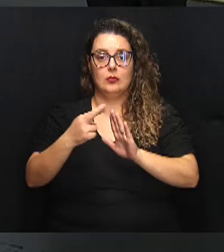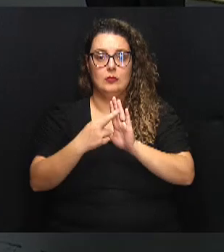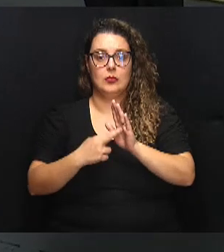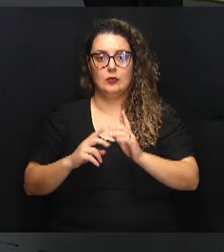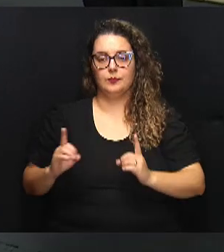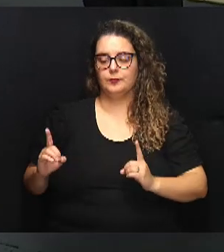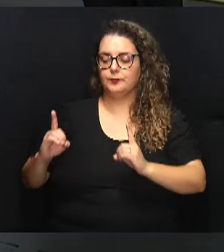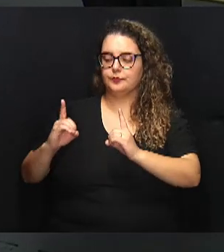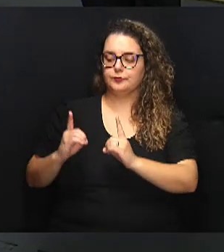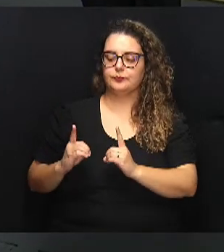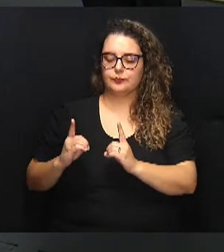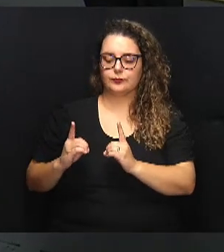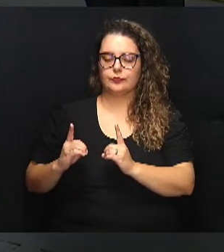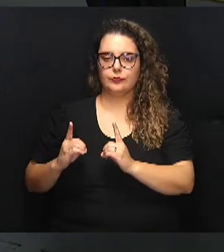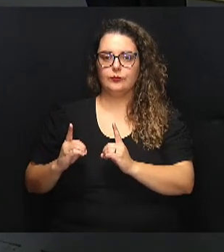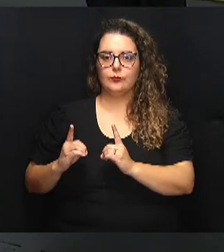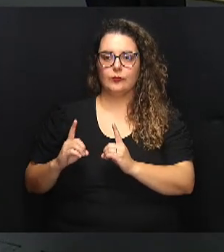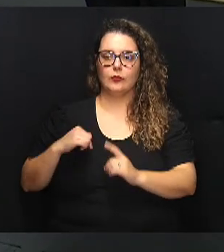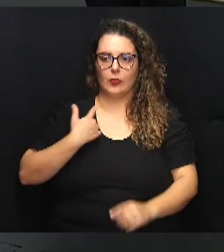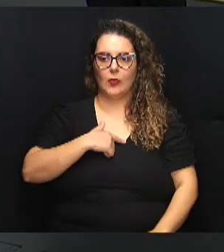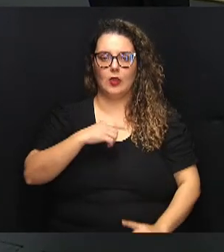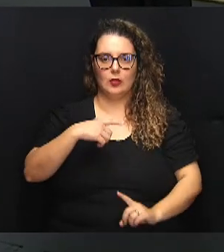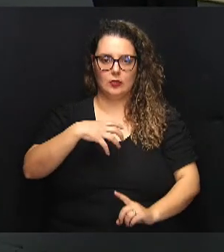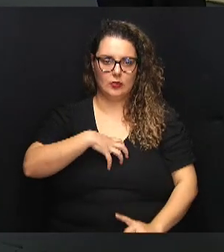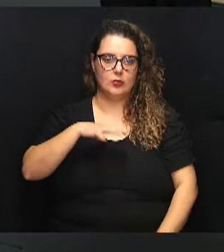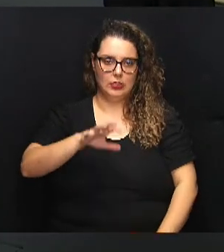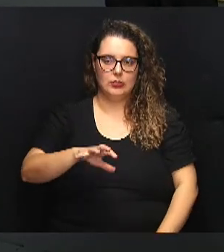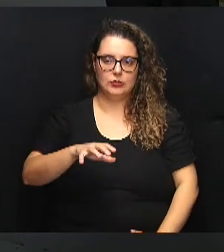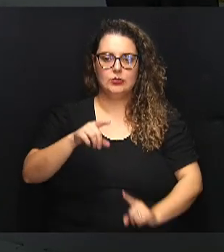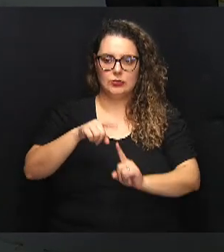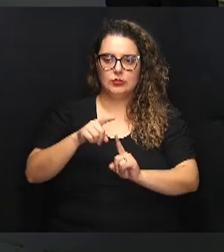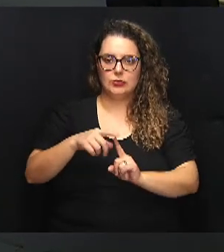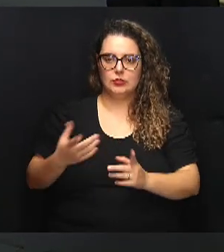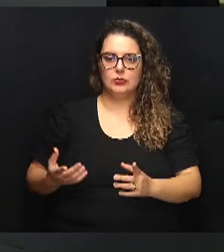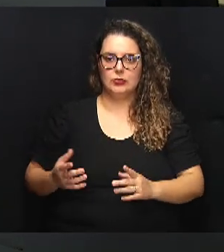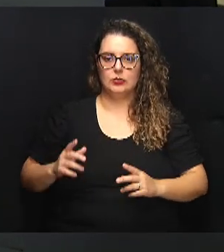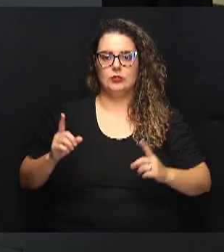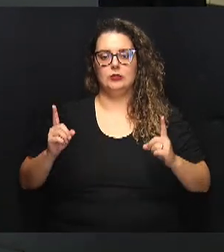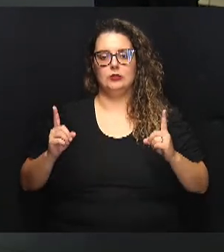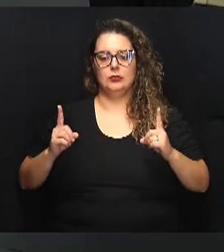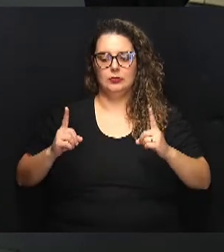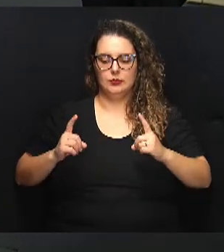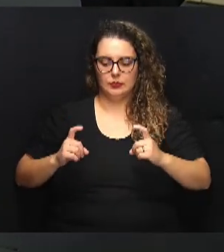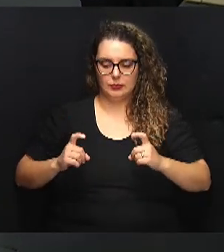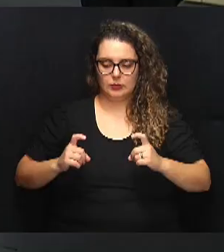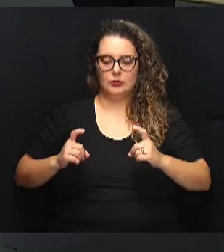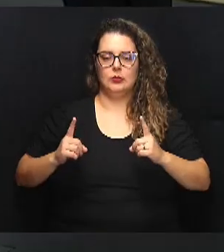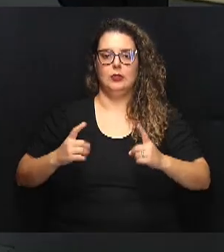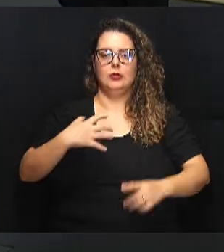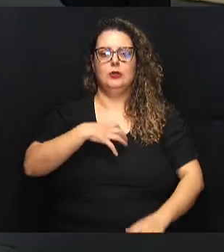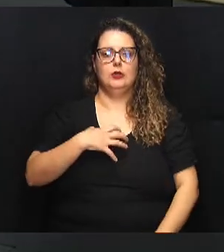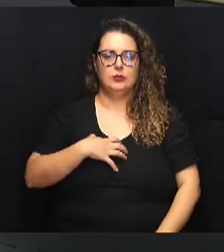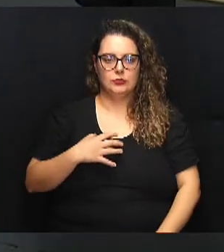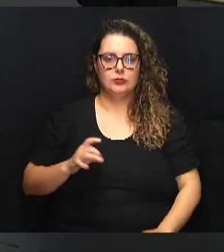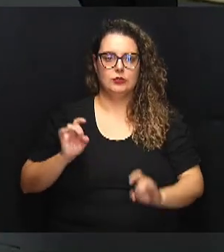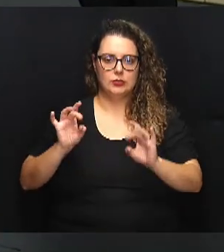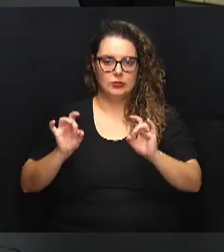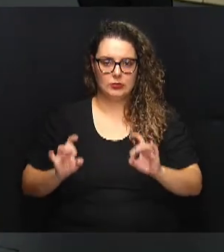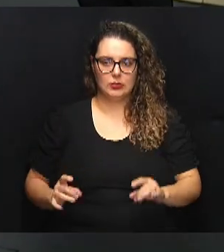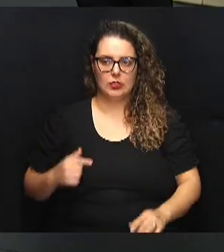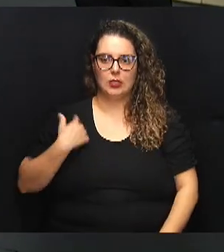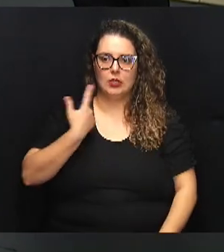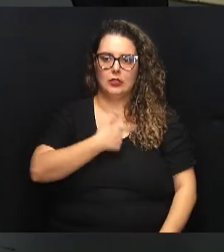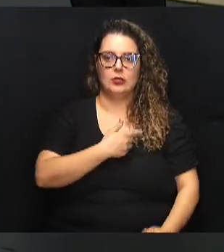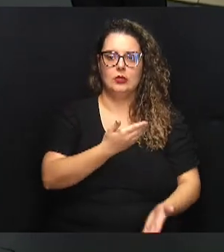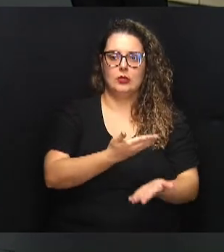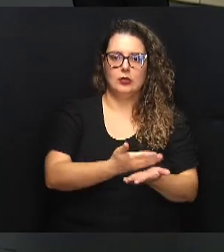outro e, no nosso estilo, a gente referencia um ao outro de uma forma específica e aí a gente começa a nossa